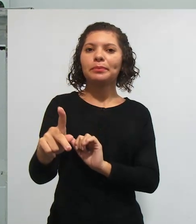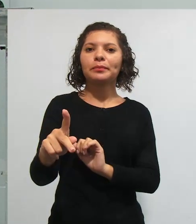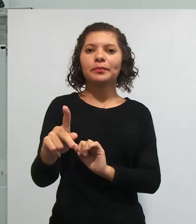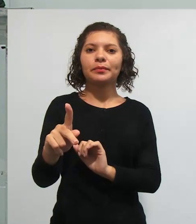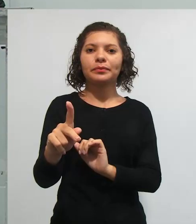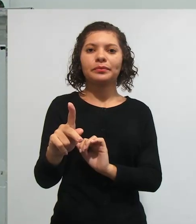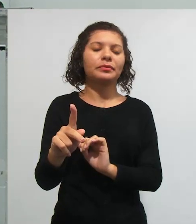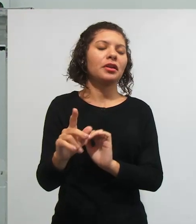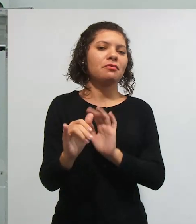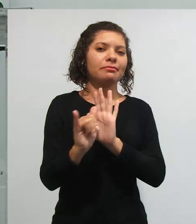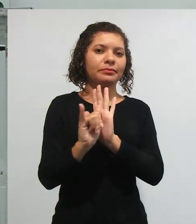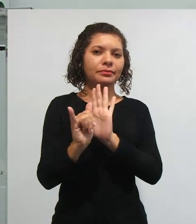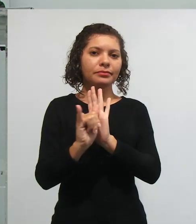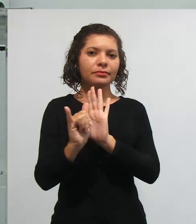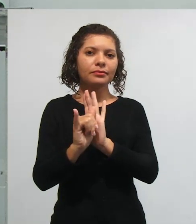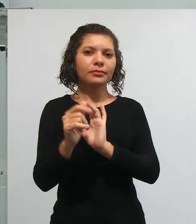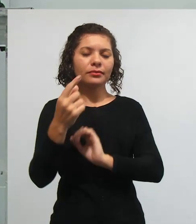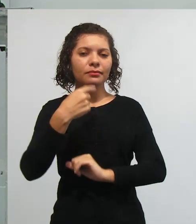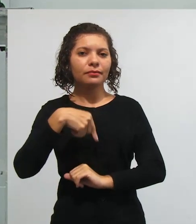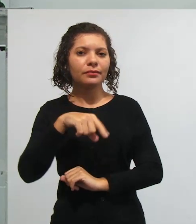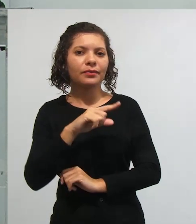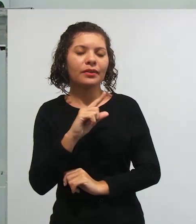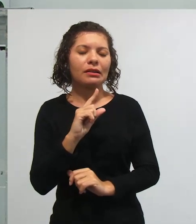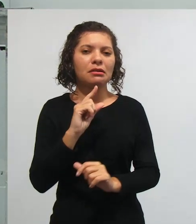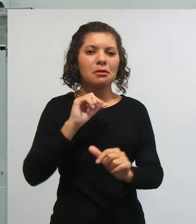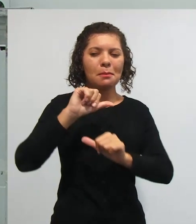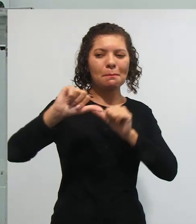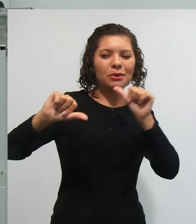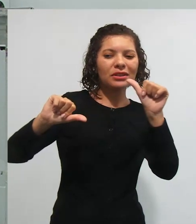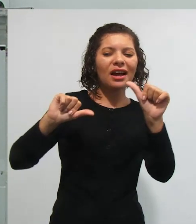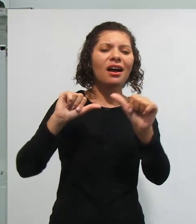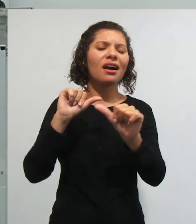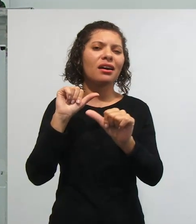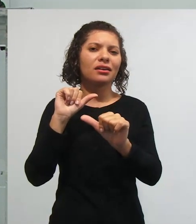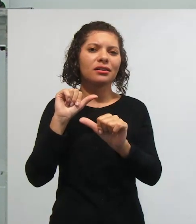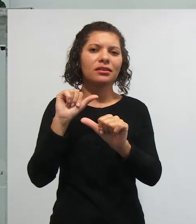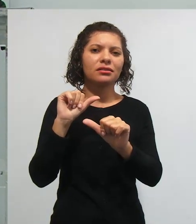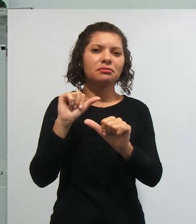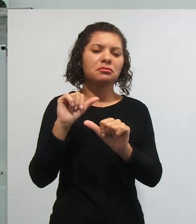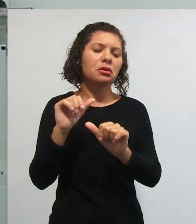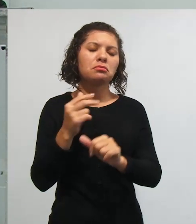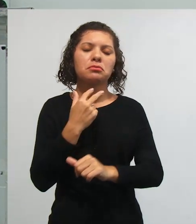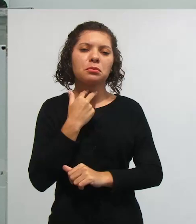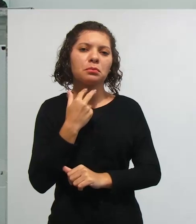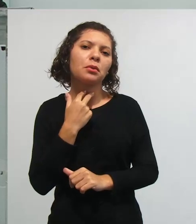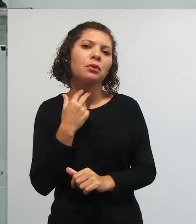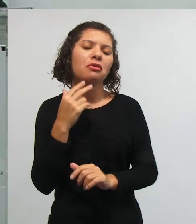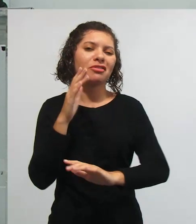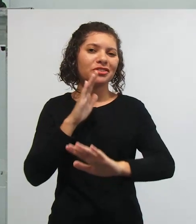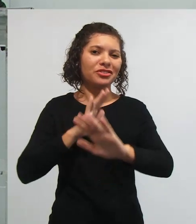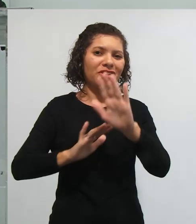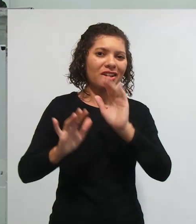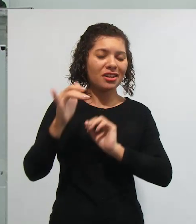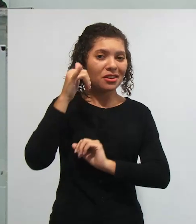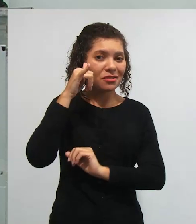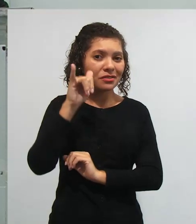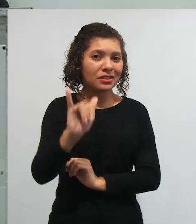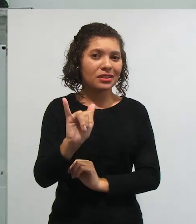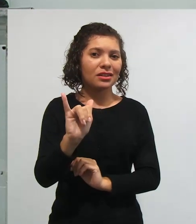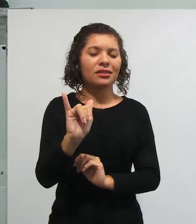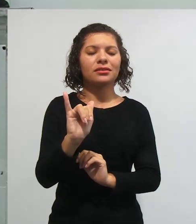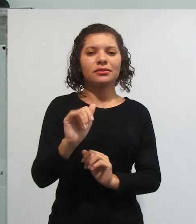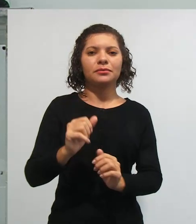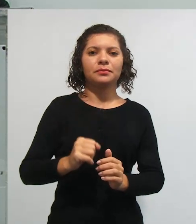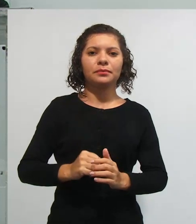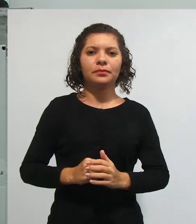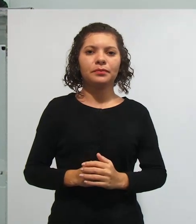essa identidade nós não podemos querer mudá-las transformá-las essa identidade tem que partir